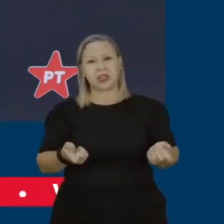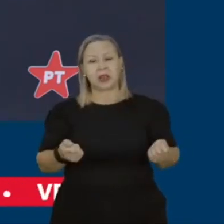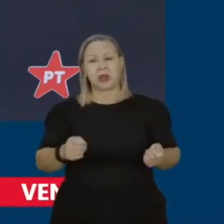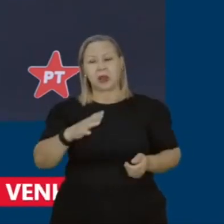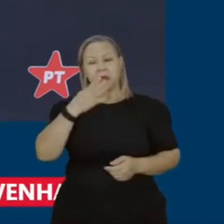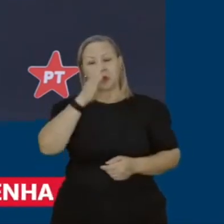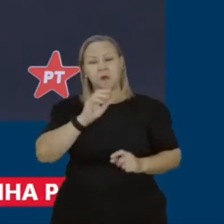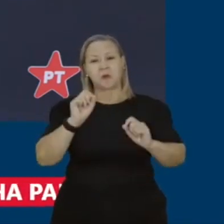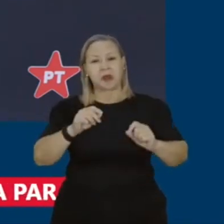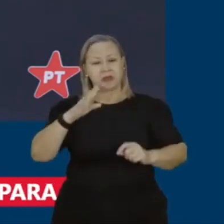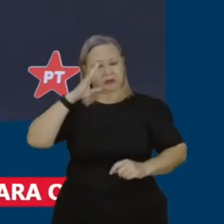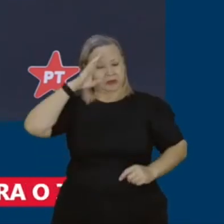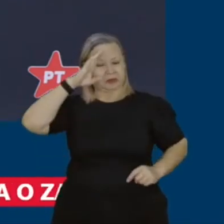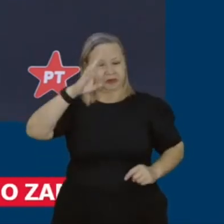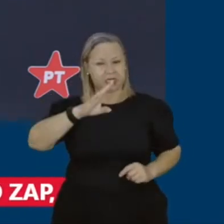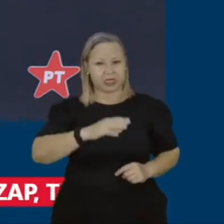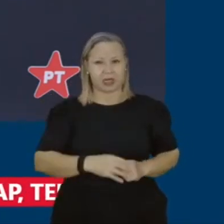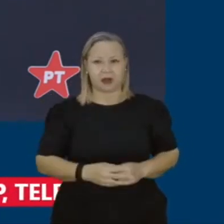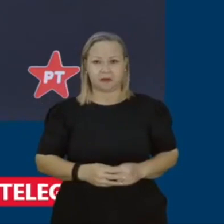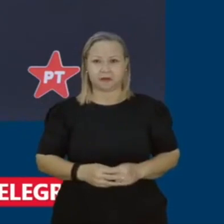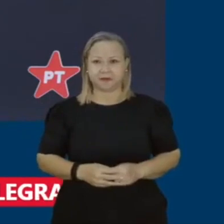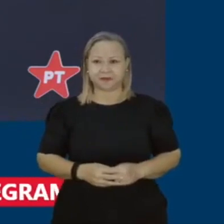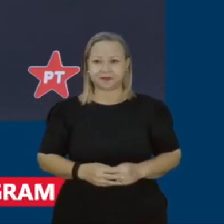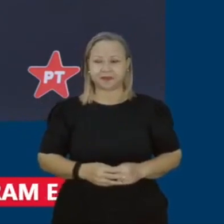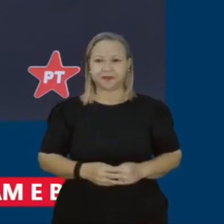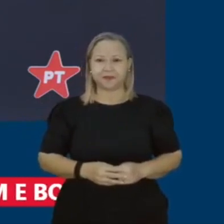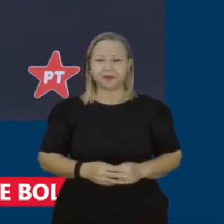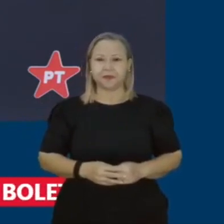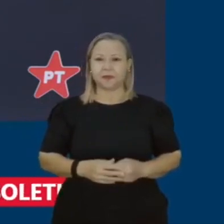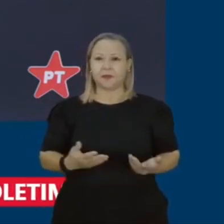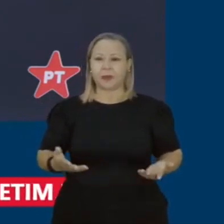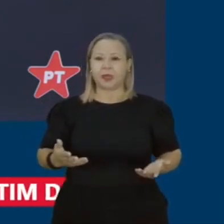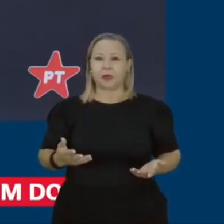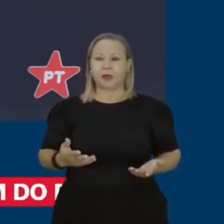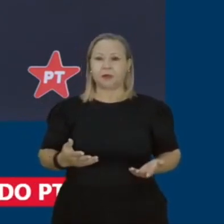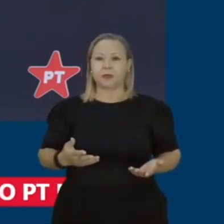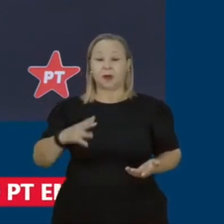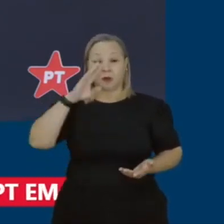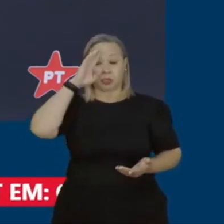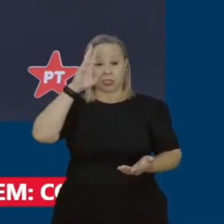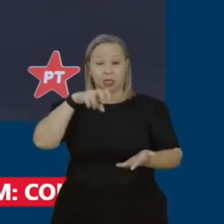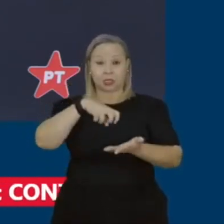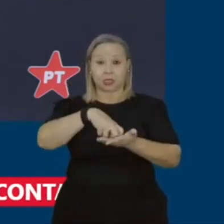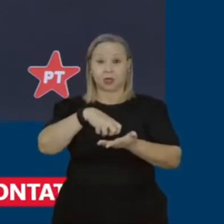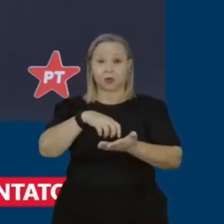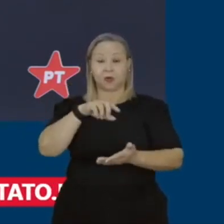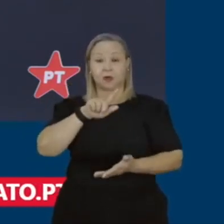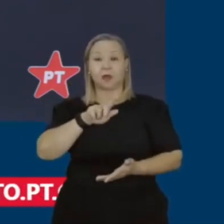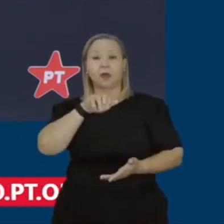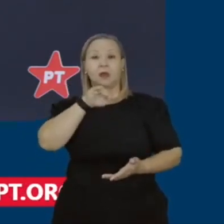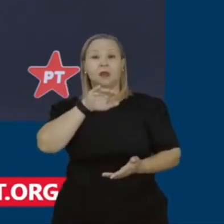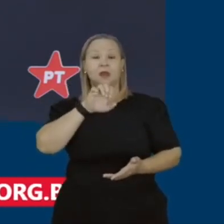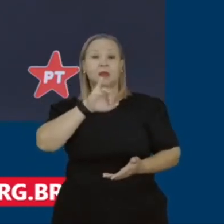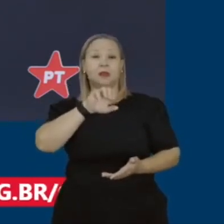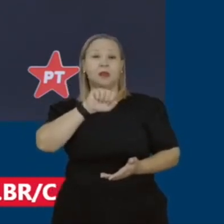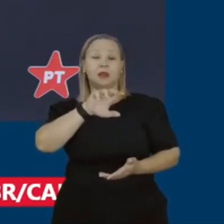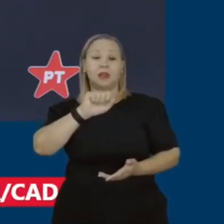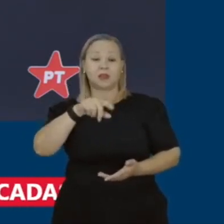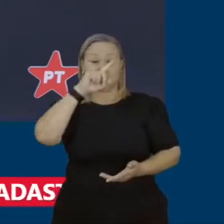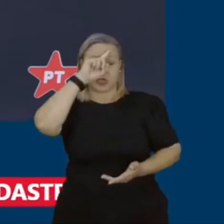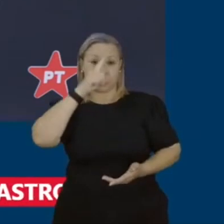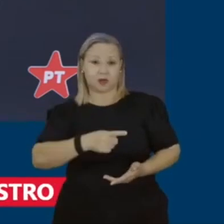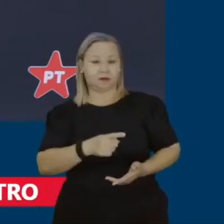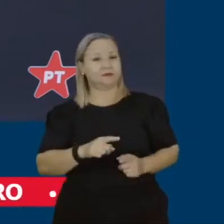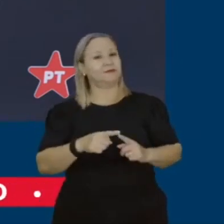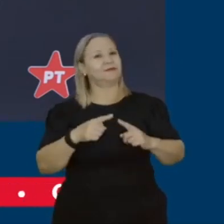dessa qualidade. Não chegam aos pés dos generais da ditadura. O Geisel era autoritário, mas era